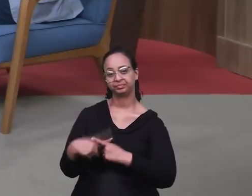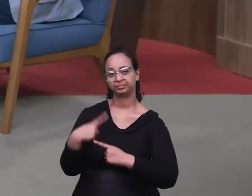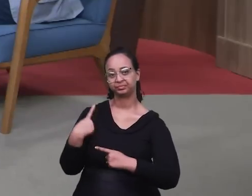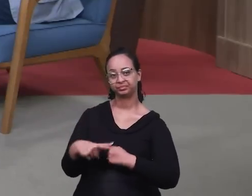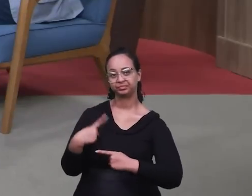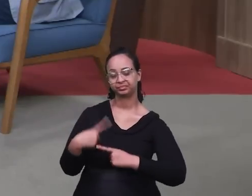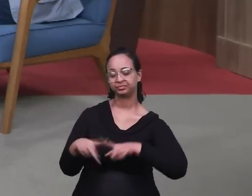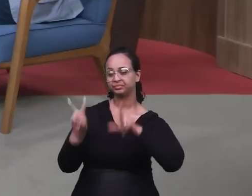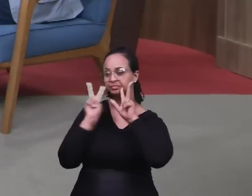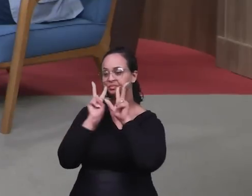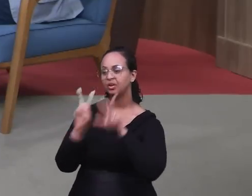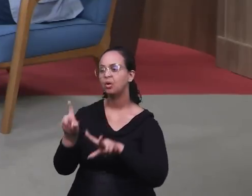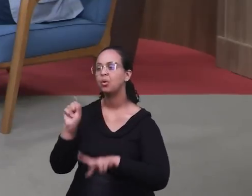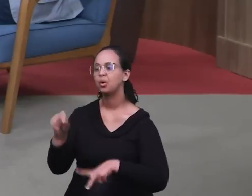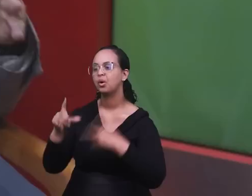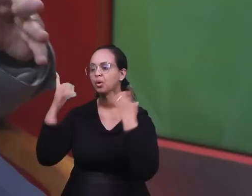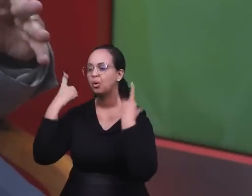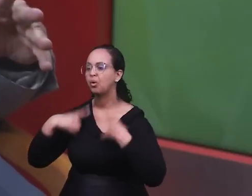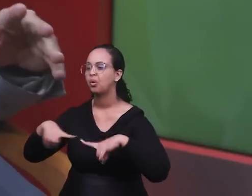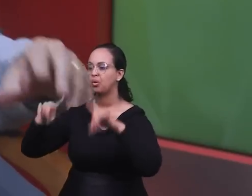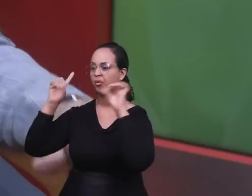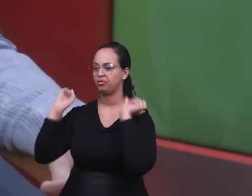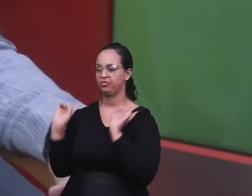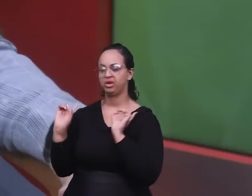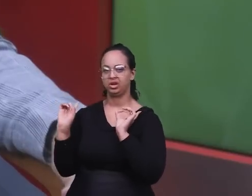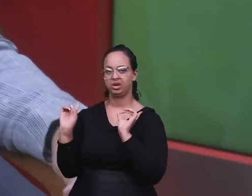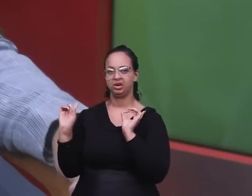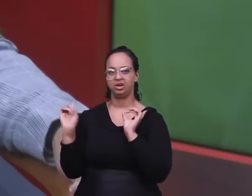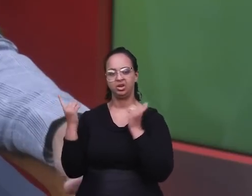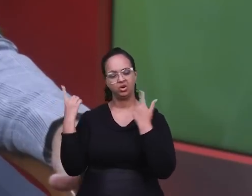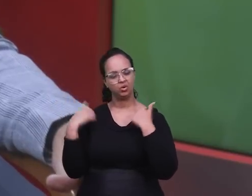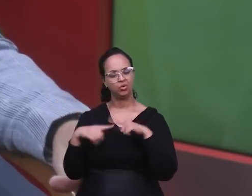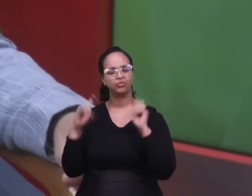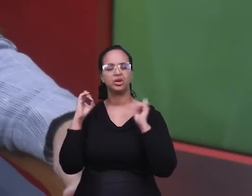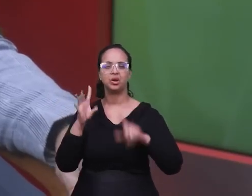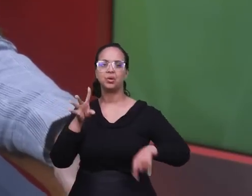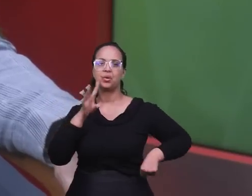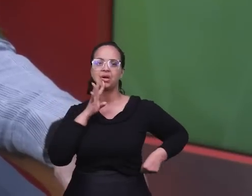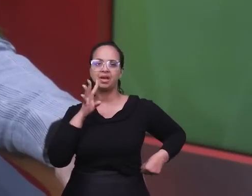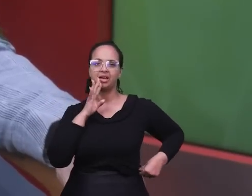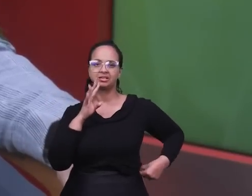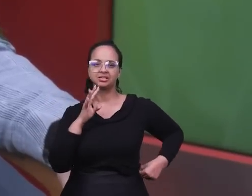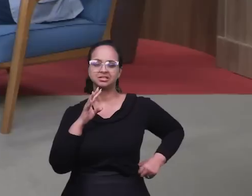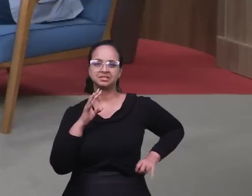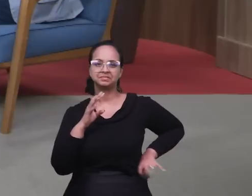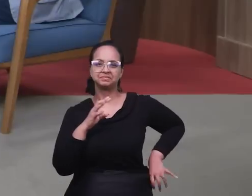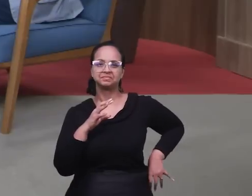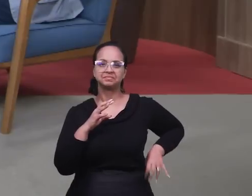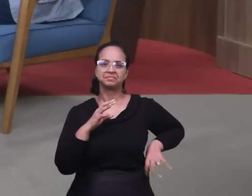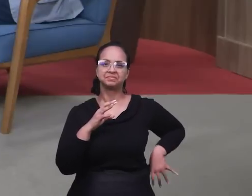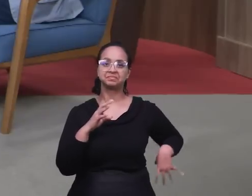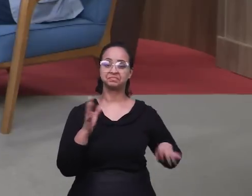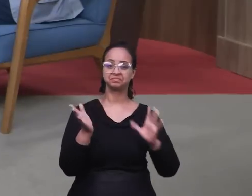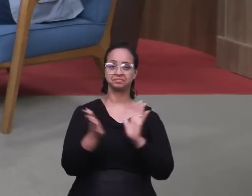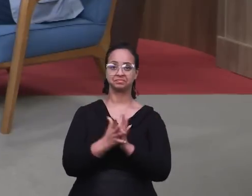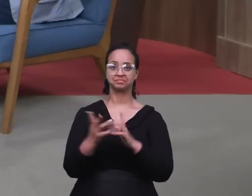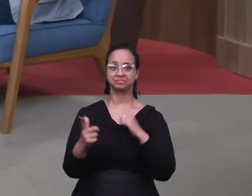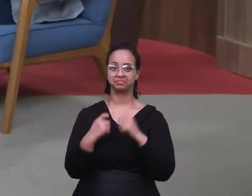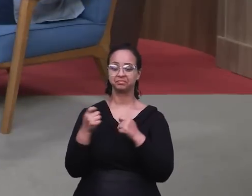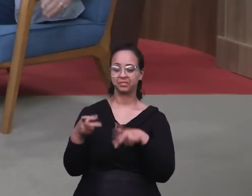Porque a ovelha, quem é ovelha mesmo, conhece a voz desse pastor. Glória a Jesus.